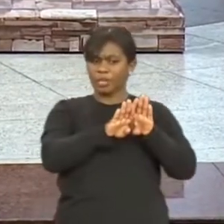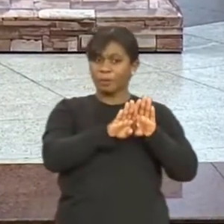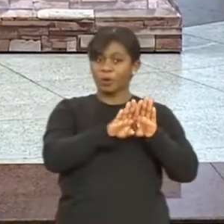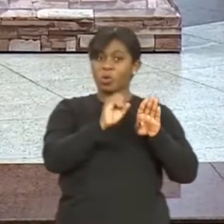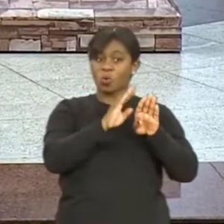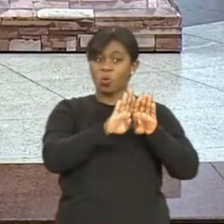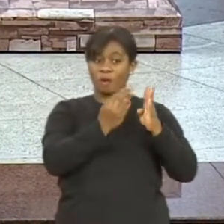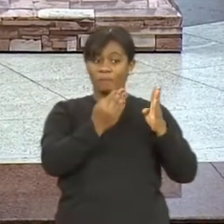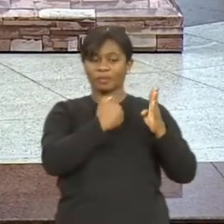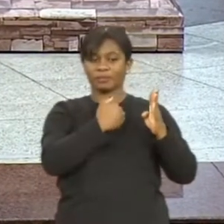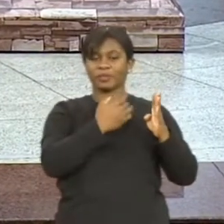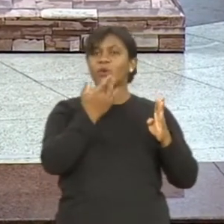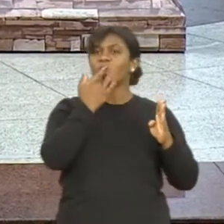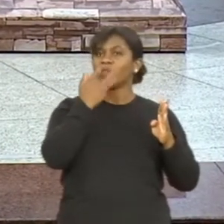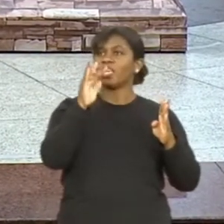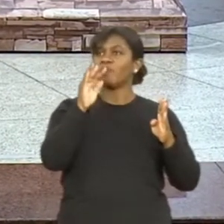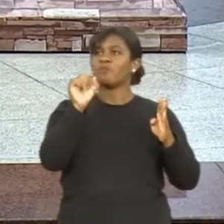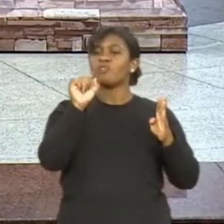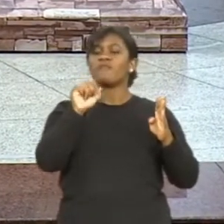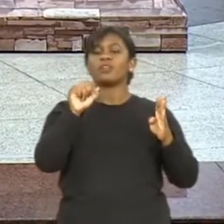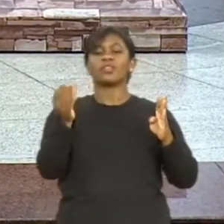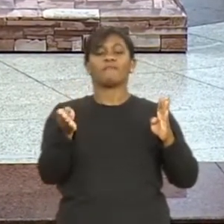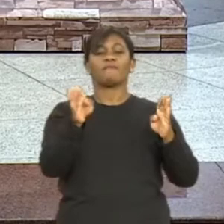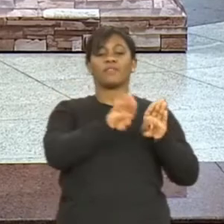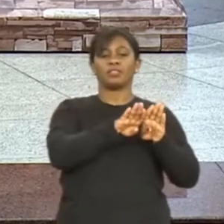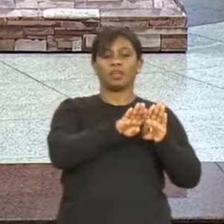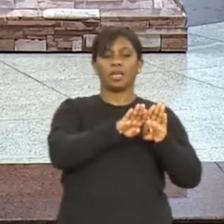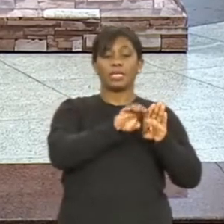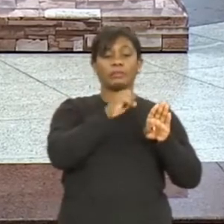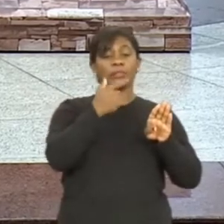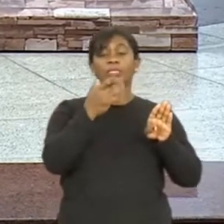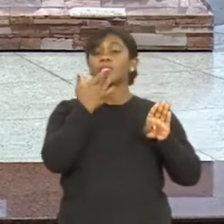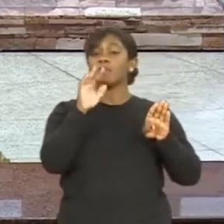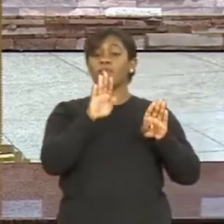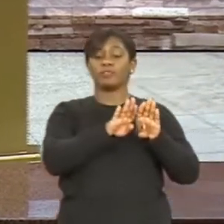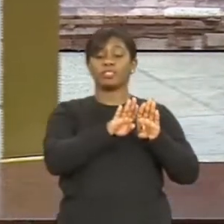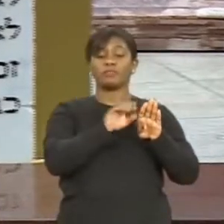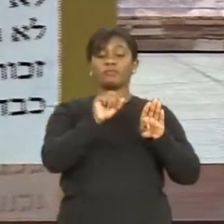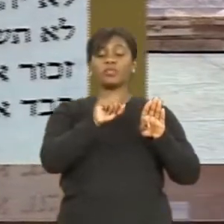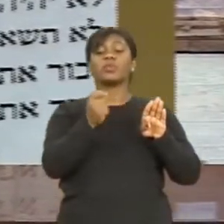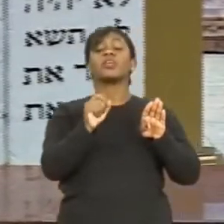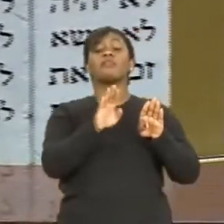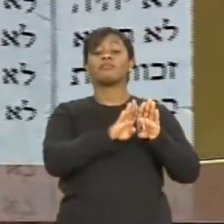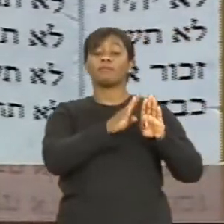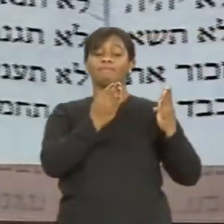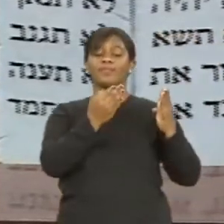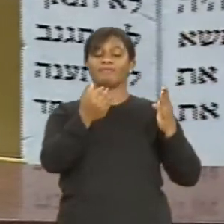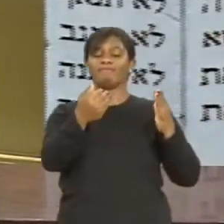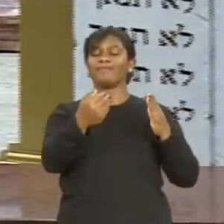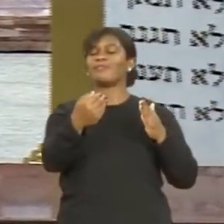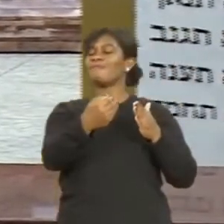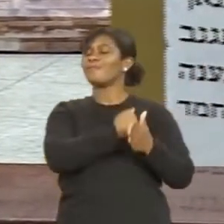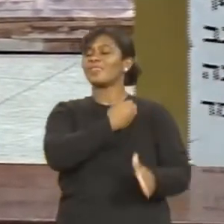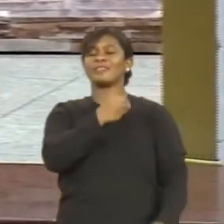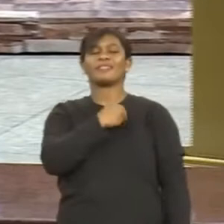você fechar. A falta de temor faz você abrir a porta. E quando o pecado entra,